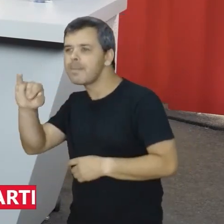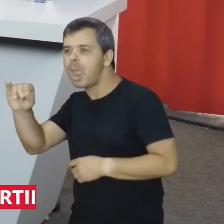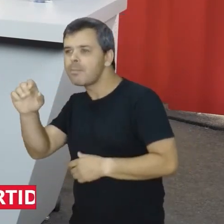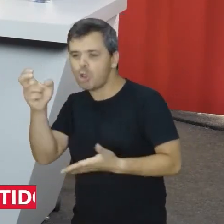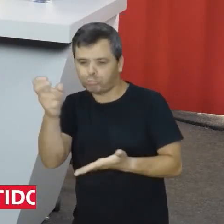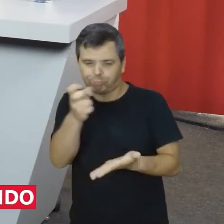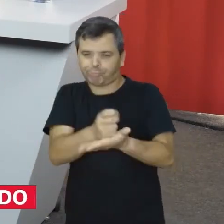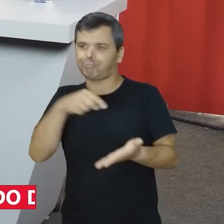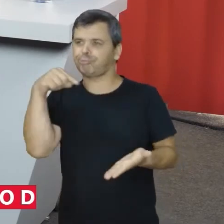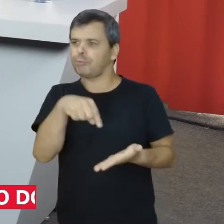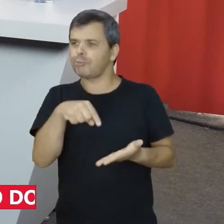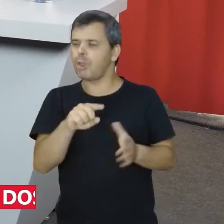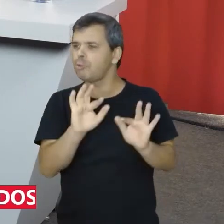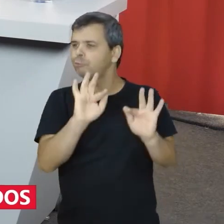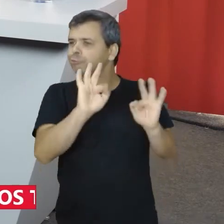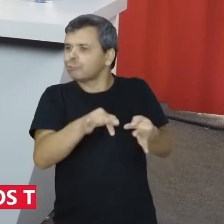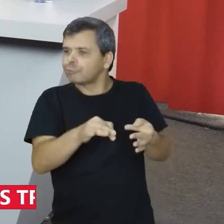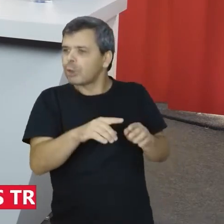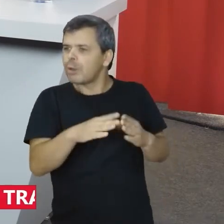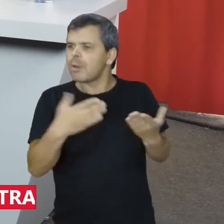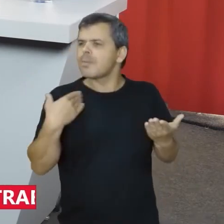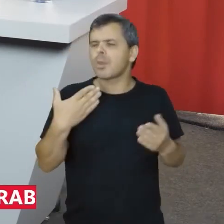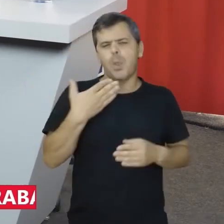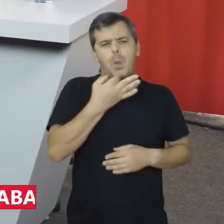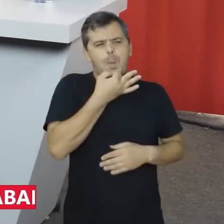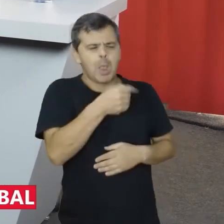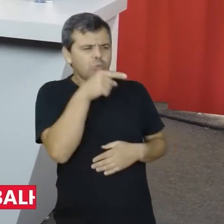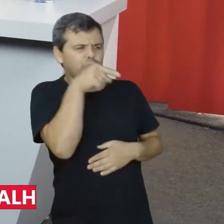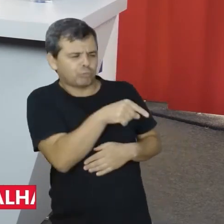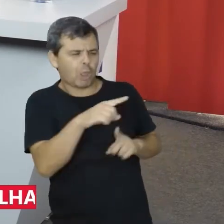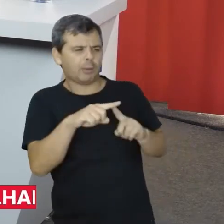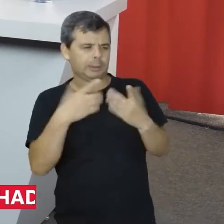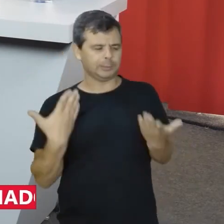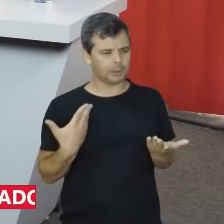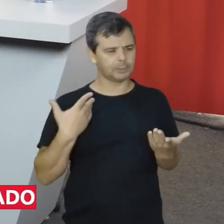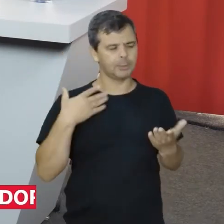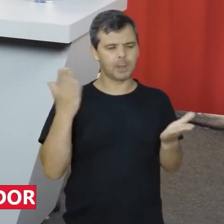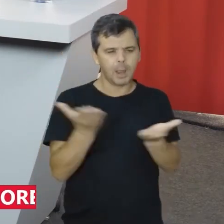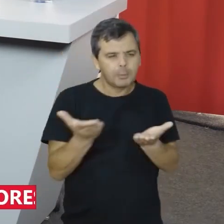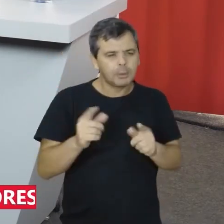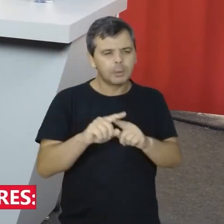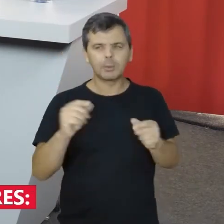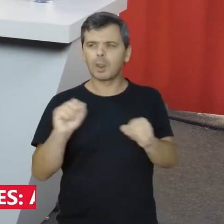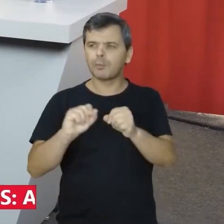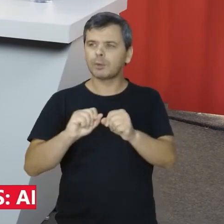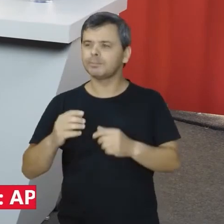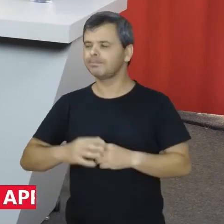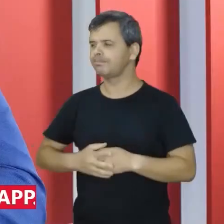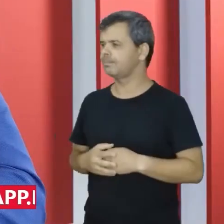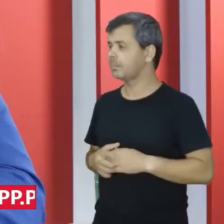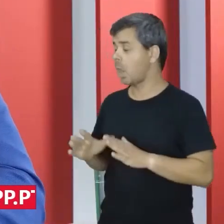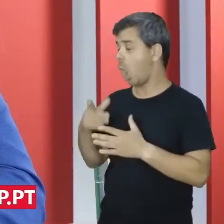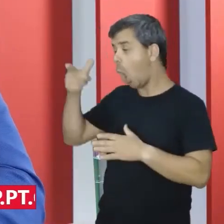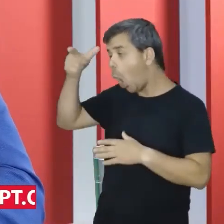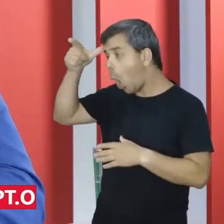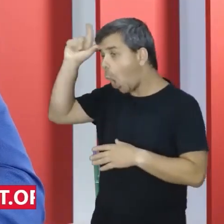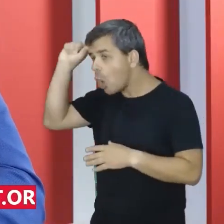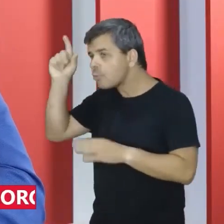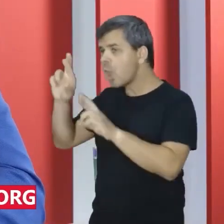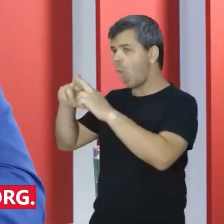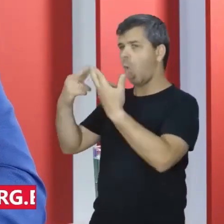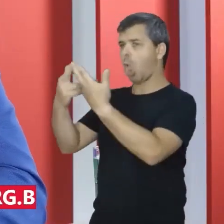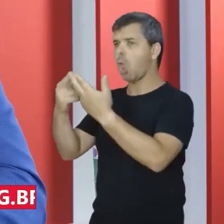já está caminhando para o seu desfecho. Eu queria um comentário de como é que está até agora, como é que foi a sessão de ontem. Ontem a reunião